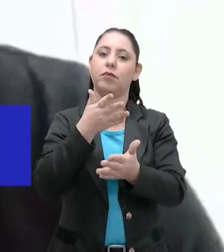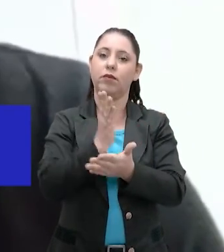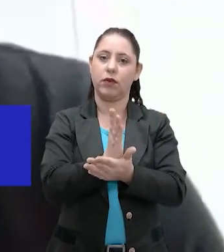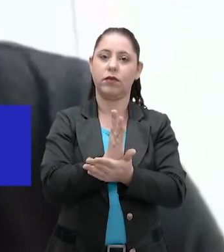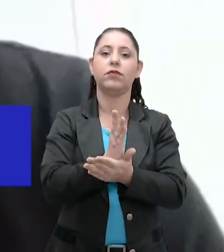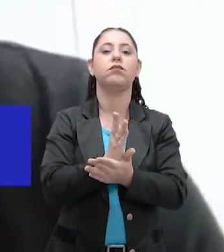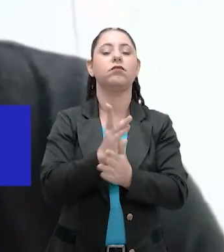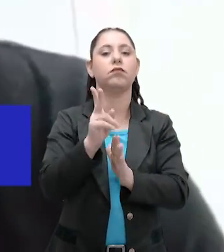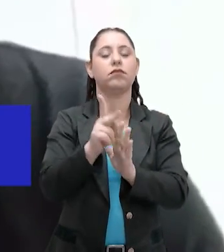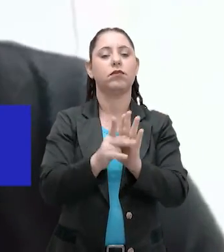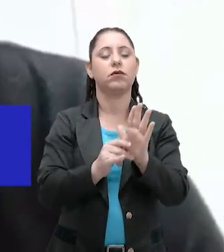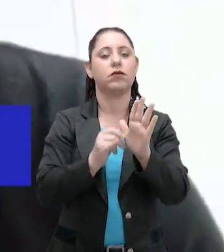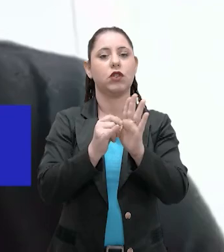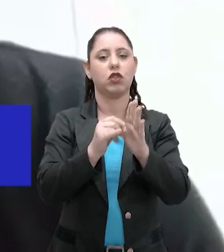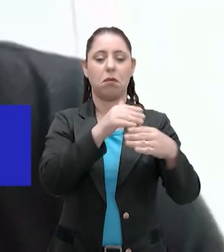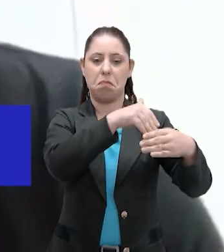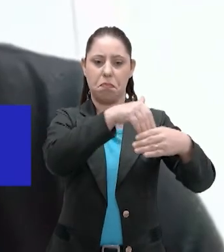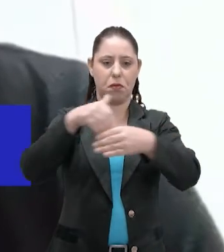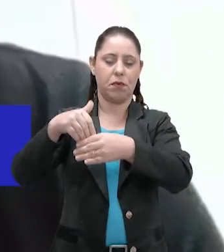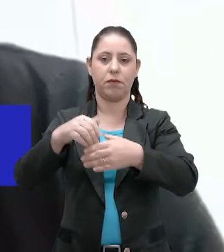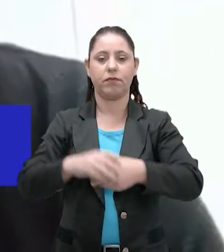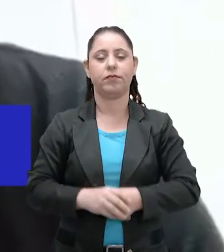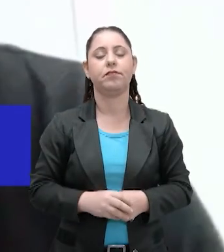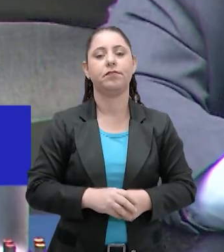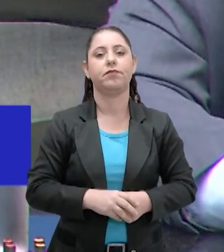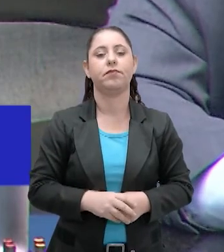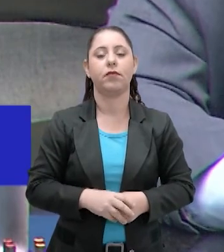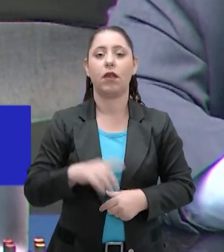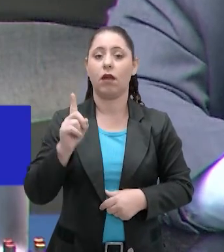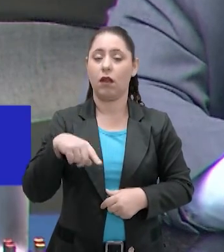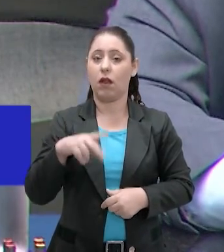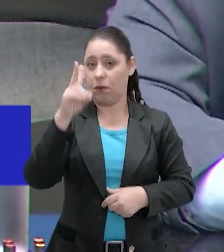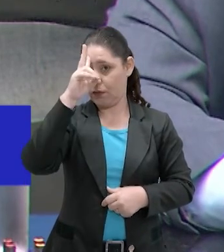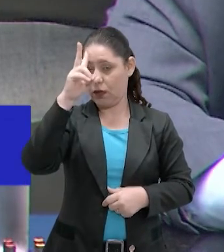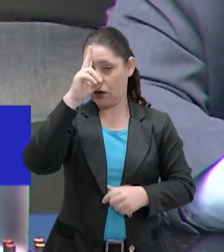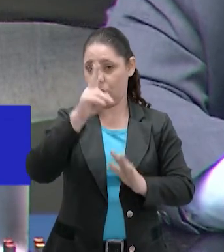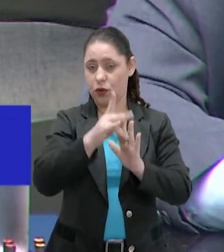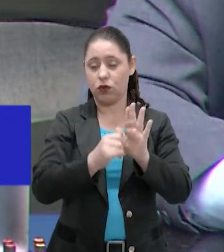Legislativa que aprovou este projeto por unanimidade.